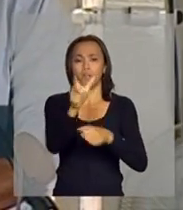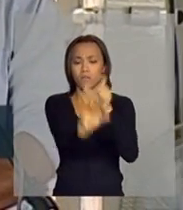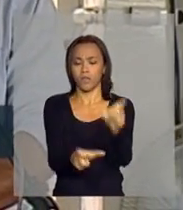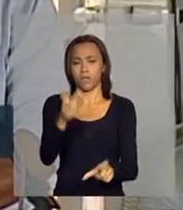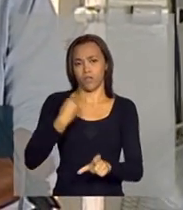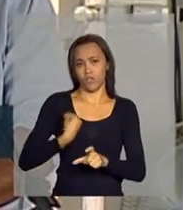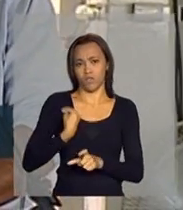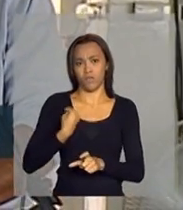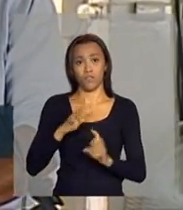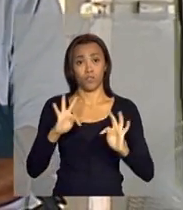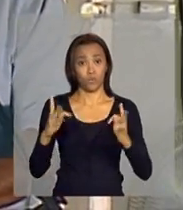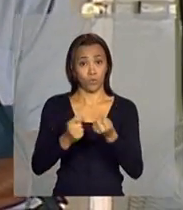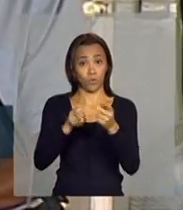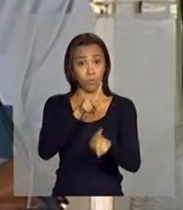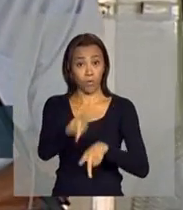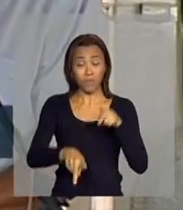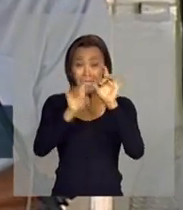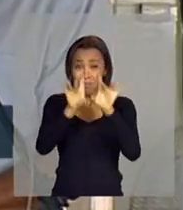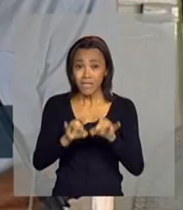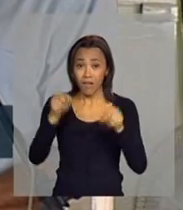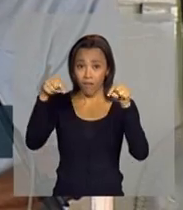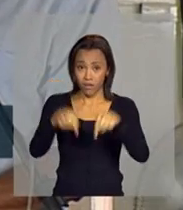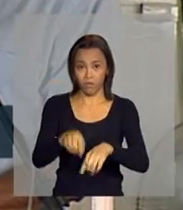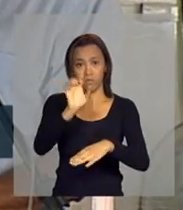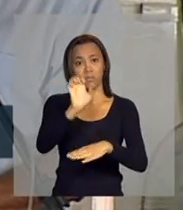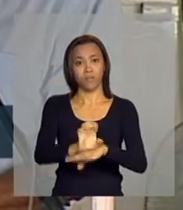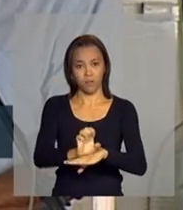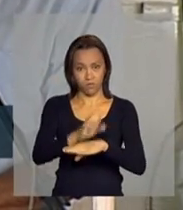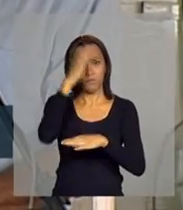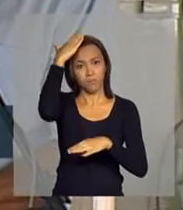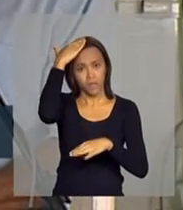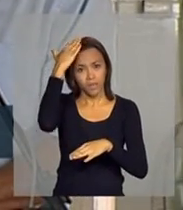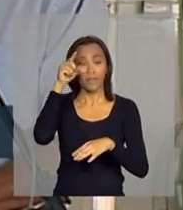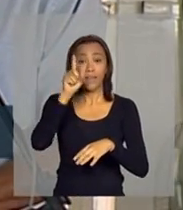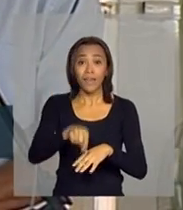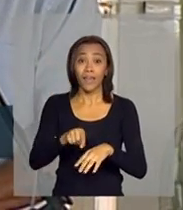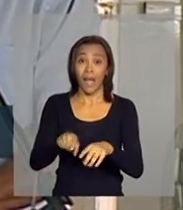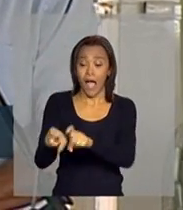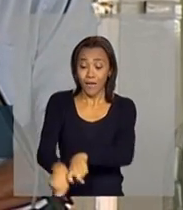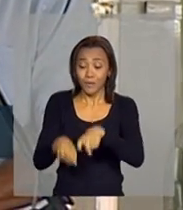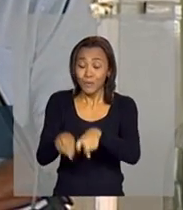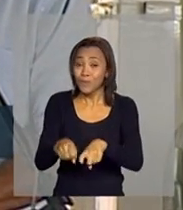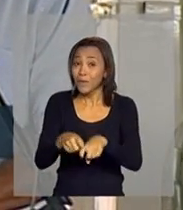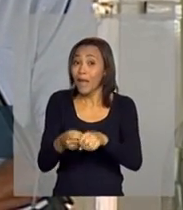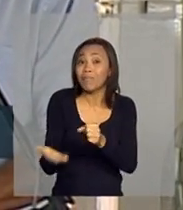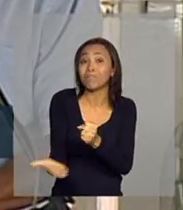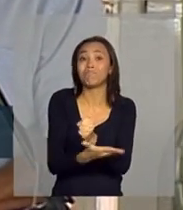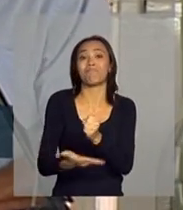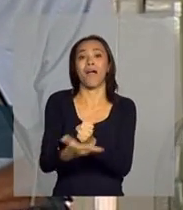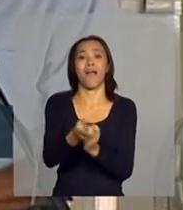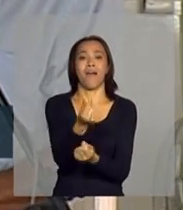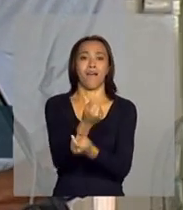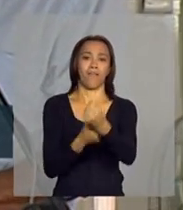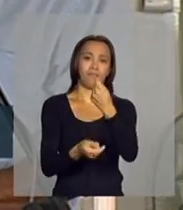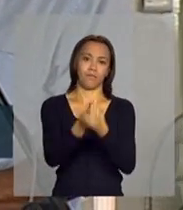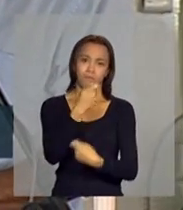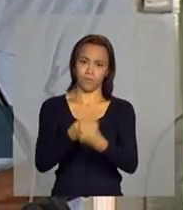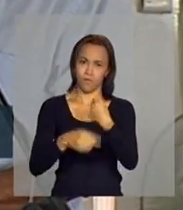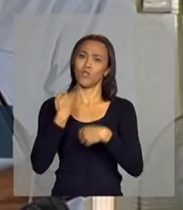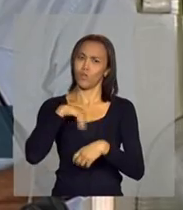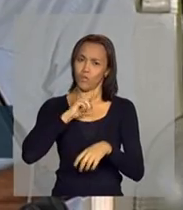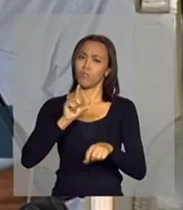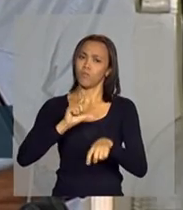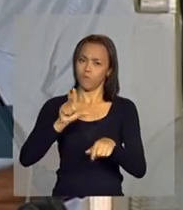nosso povo. Em especial no Paraná, a agricultura é a base da nossa economia e temos feito a nossa